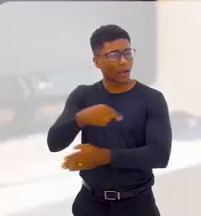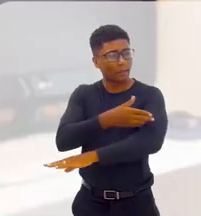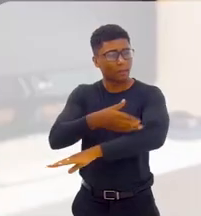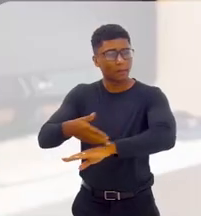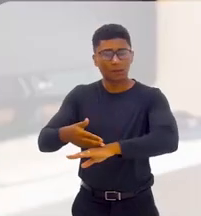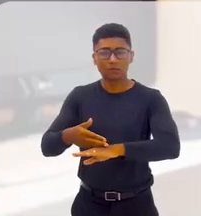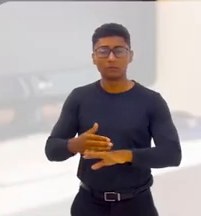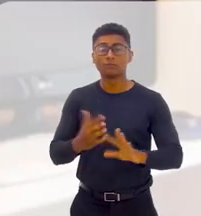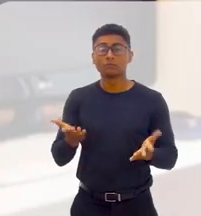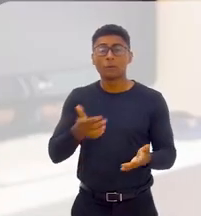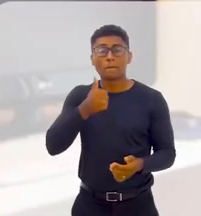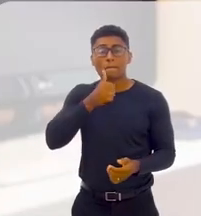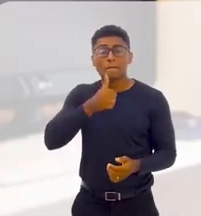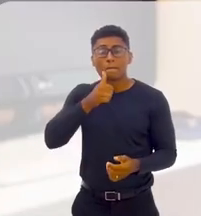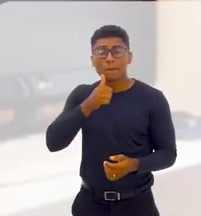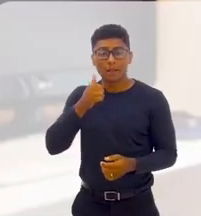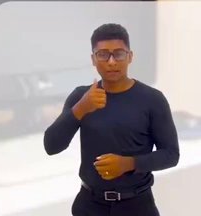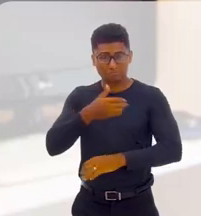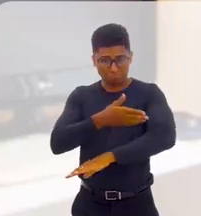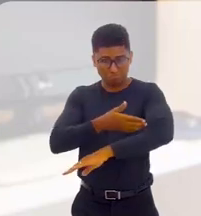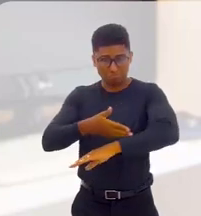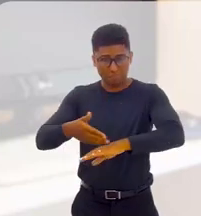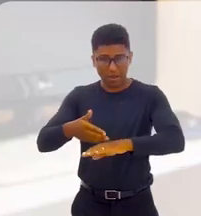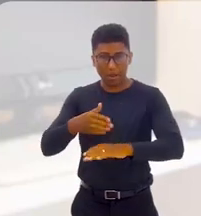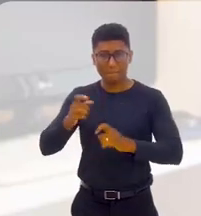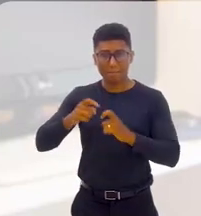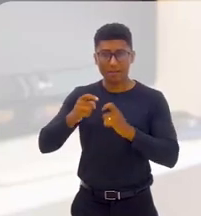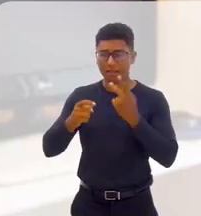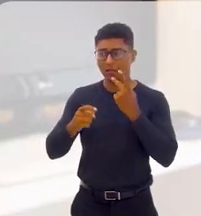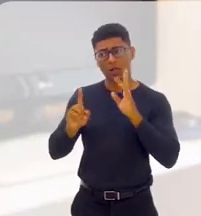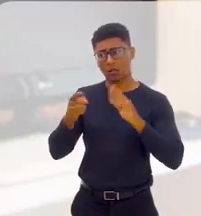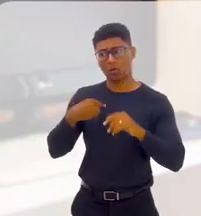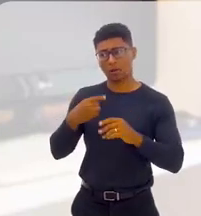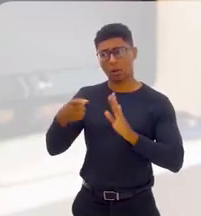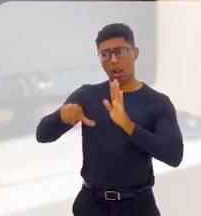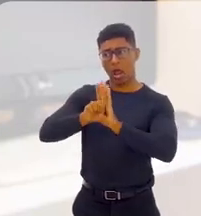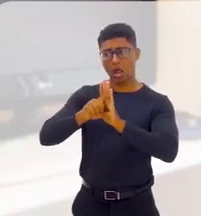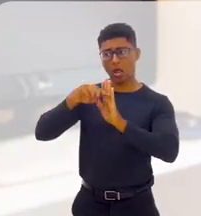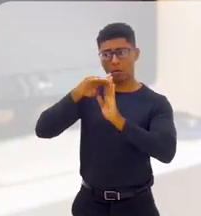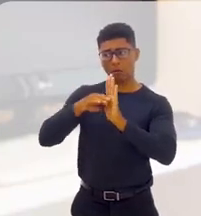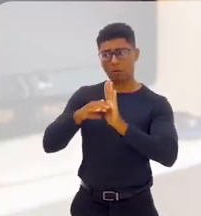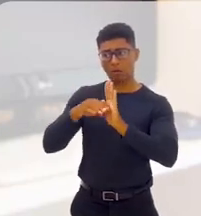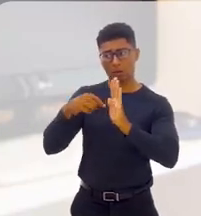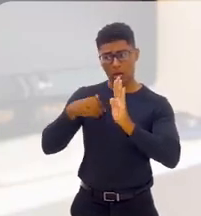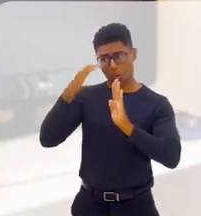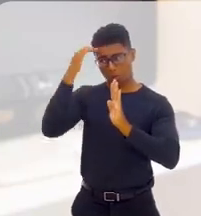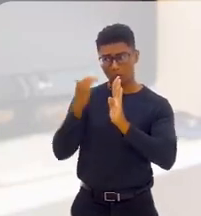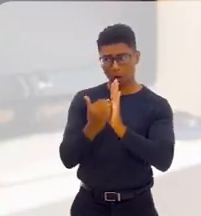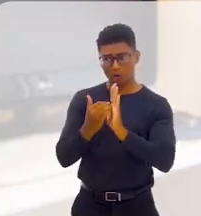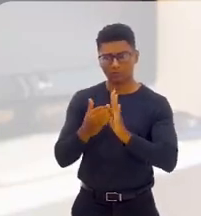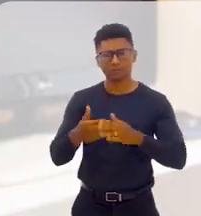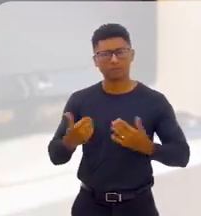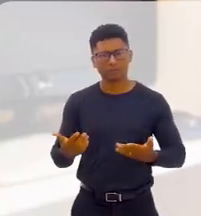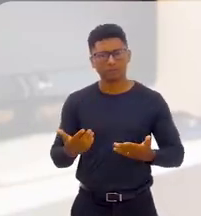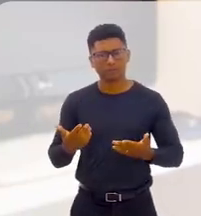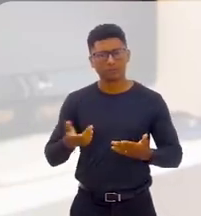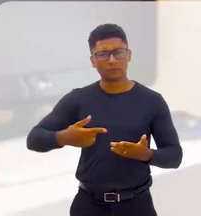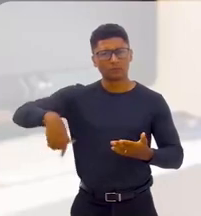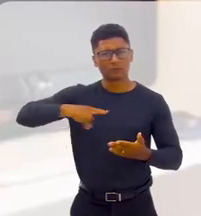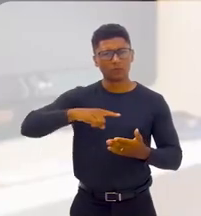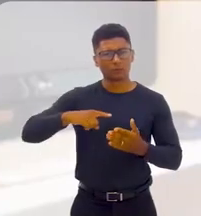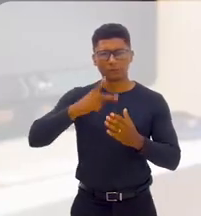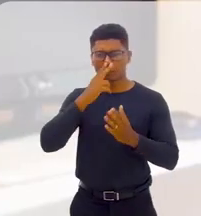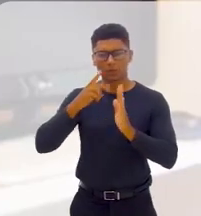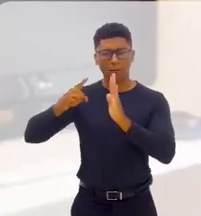E aí a médica branca dizia: ah, mas eu vou seguir o protocolo, eu sigo a lei. E a gente vai, quanto